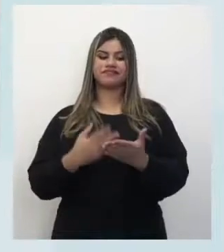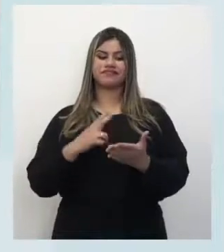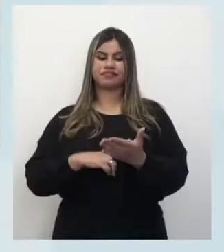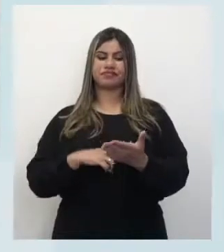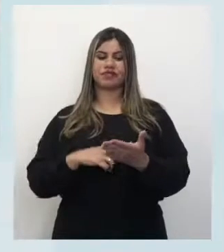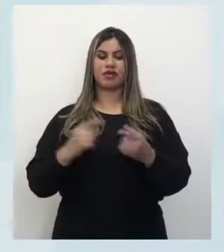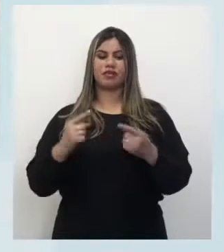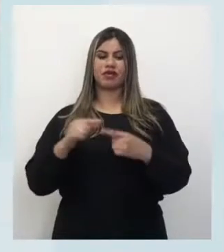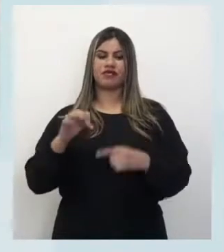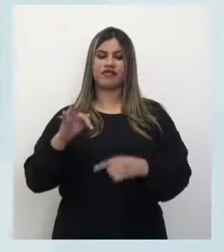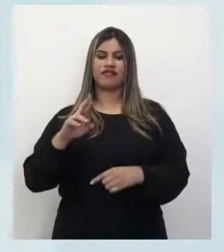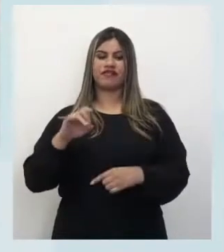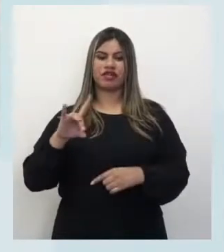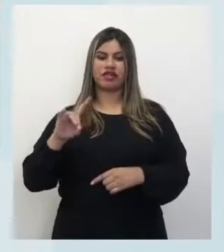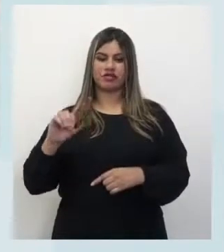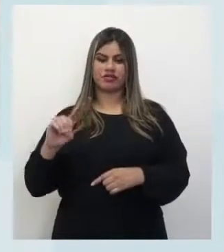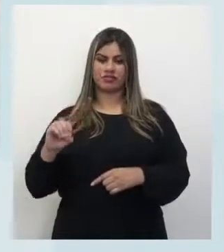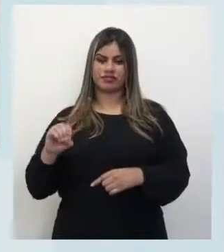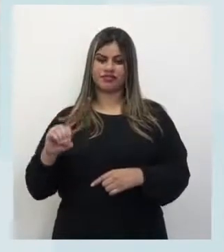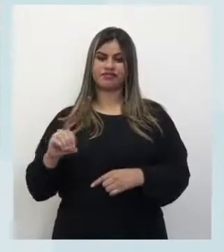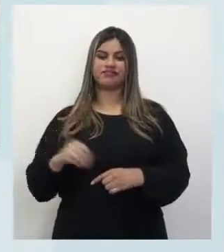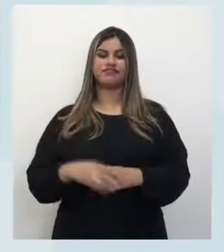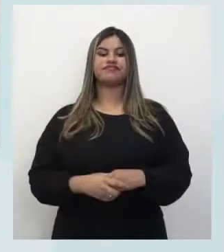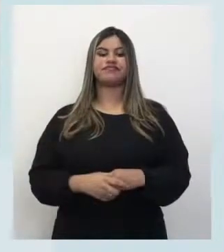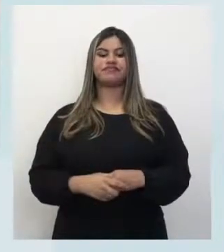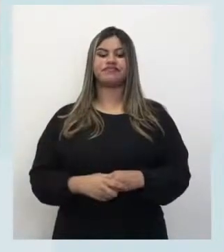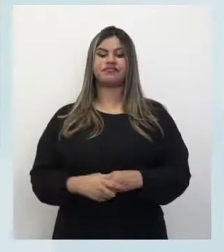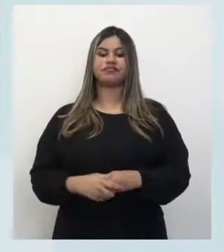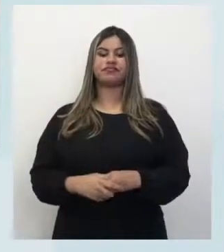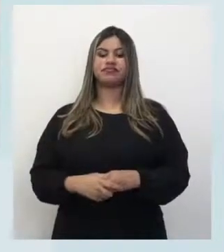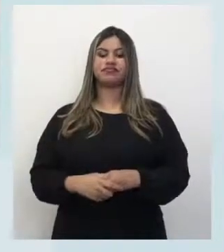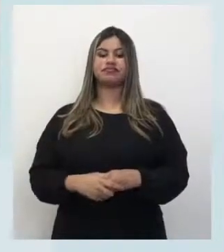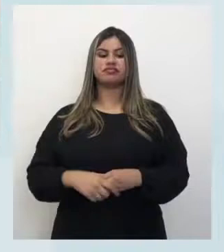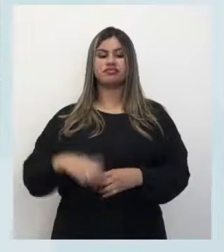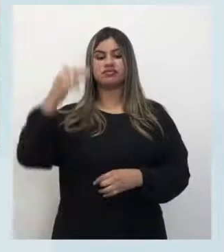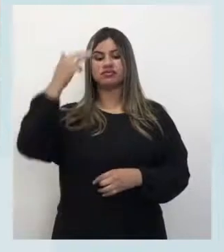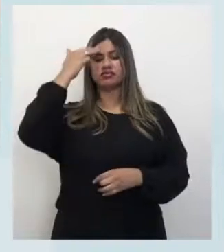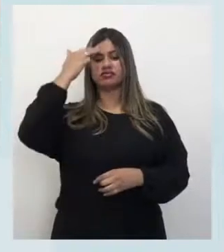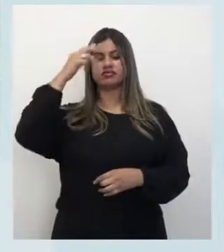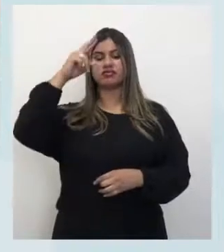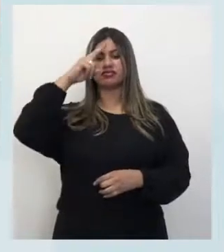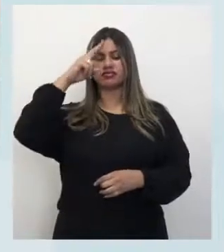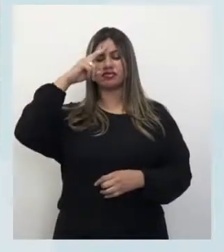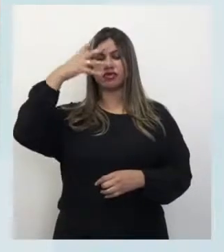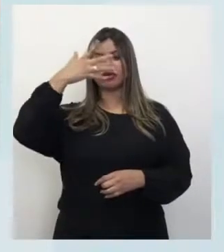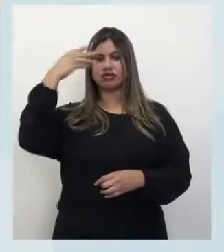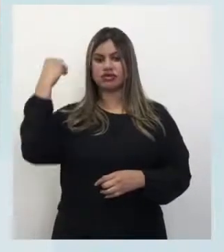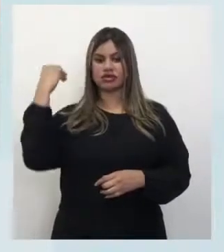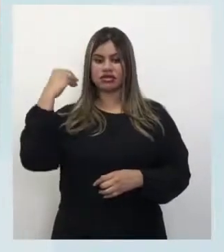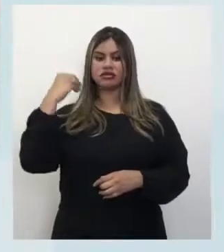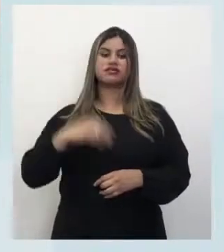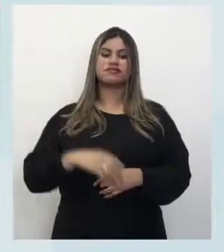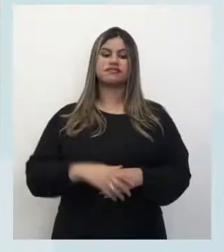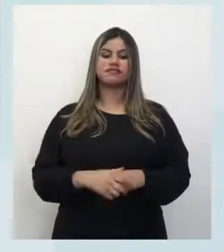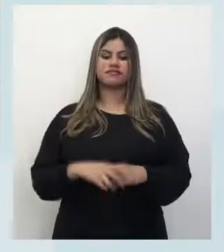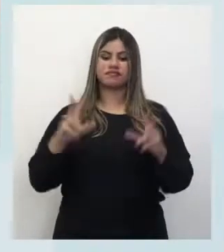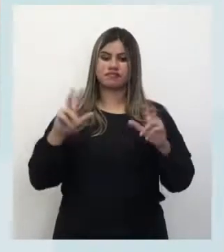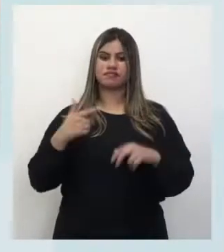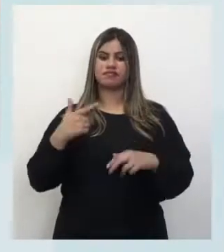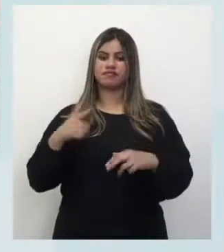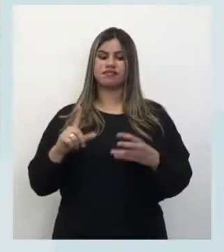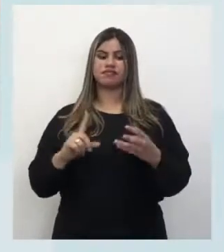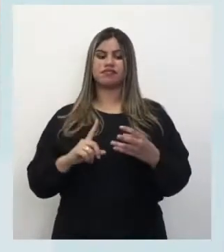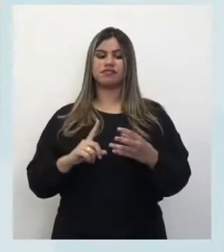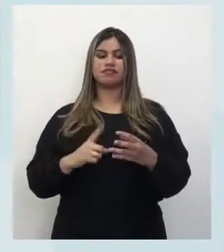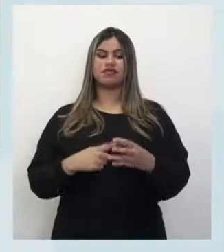pouco a figura e a produção do Freud, A Memória, a História, o Esquecimento, é uma outra obra dele,